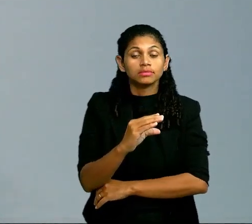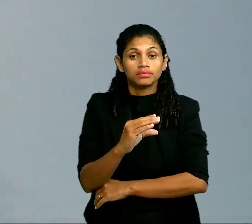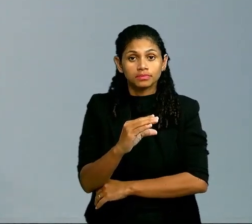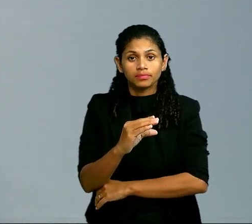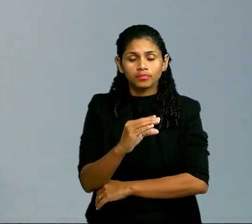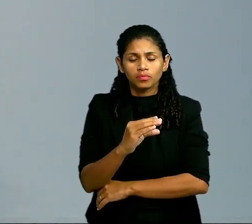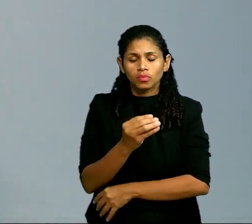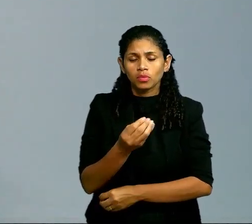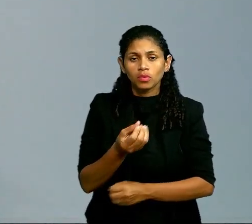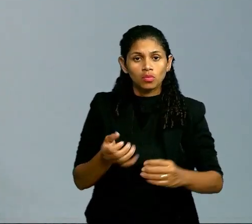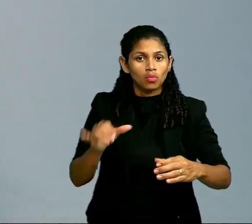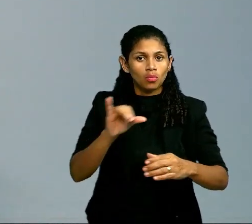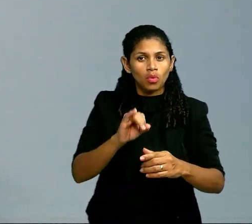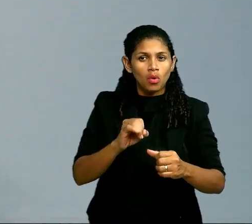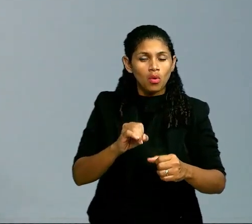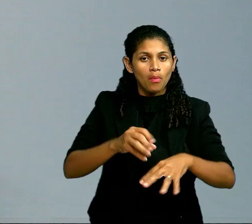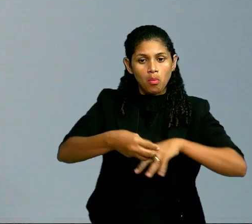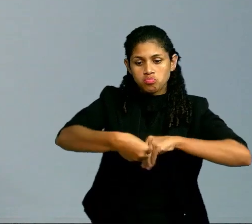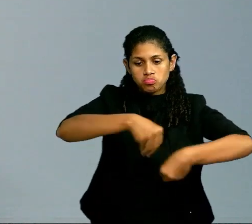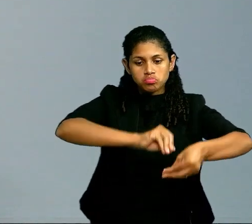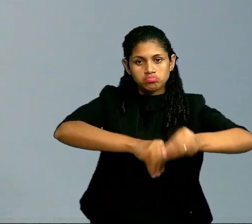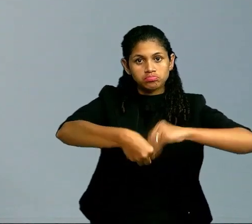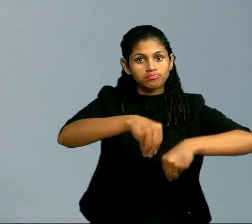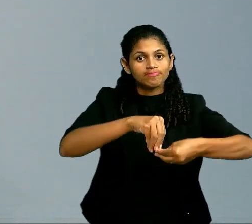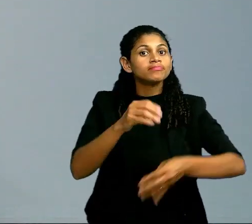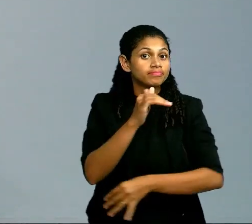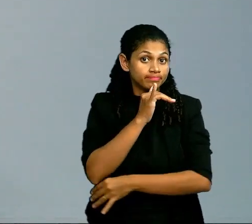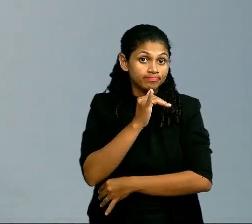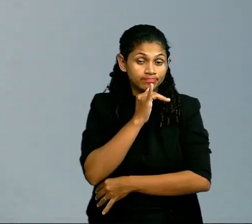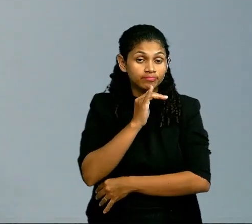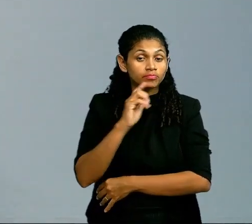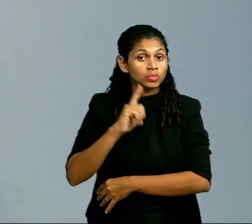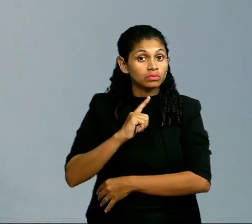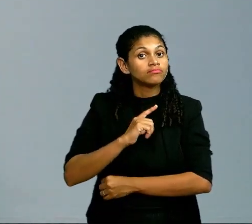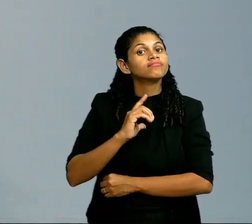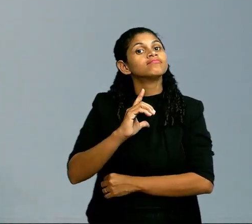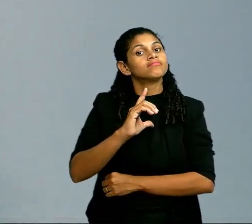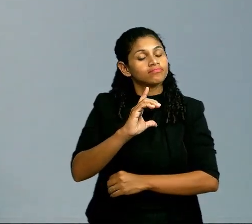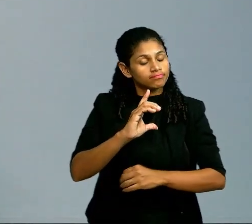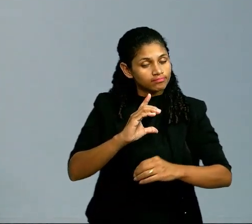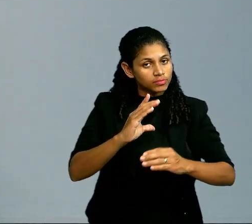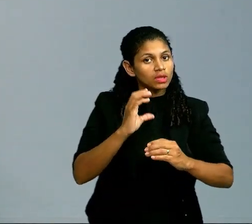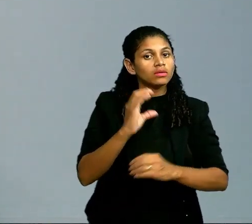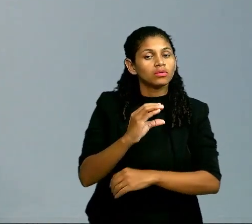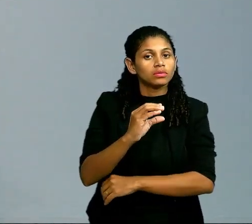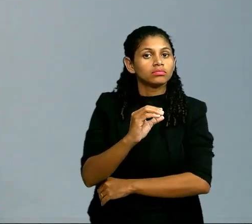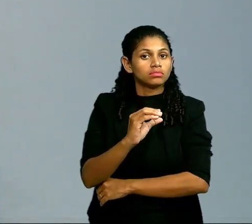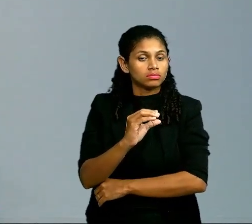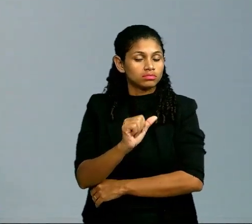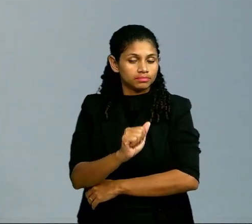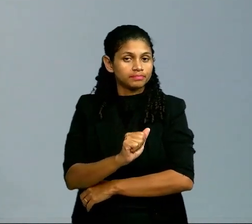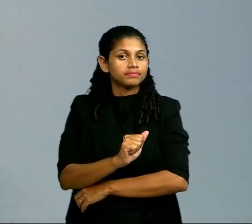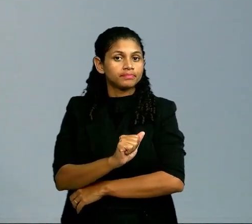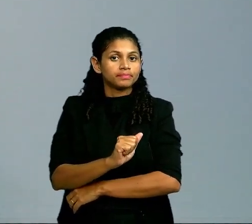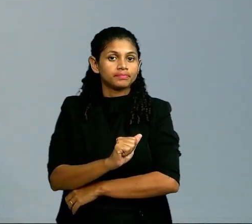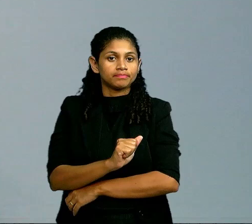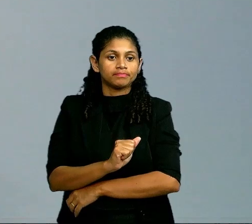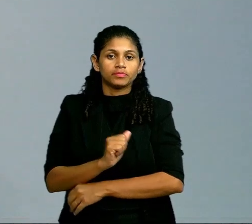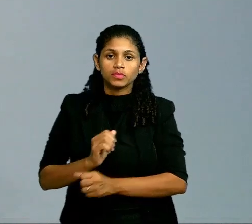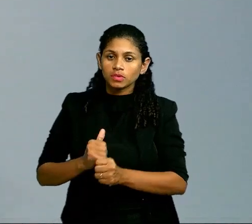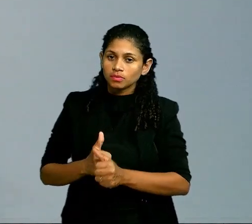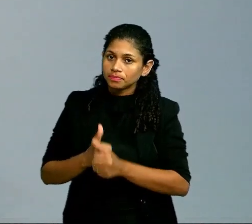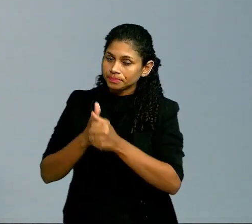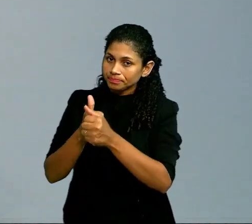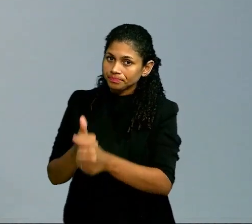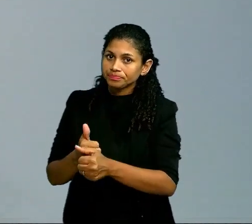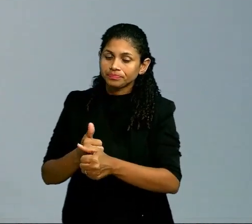ali plásticos, porque plástico é um composto orgânico, rico em carbonos, um polímero que nós também vamos acompanhar no decorrer